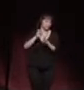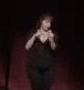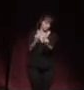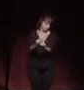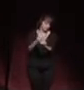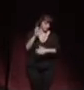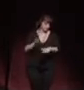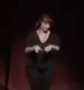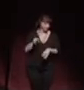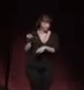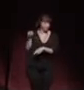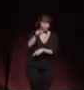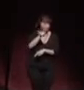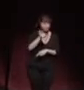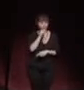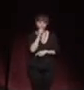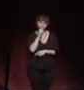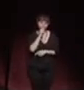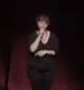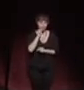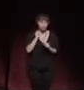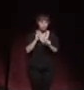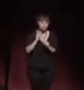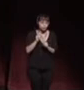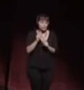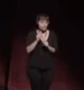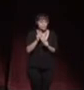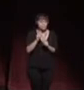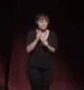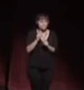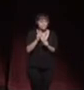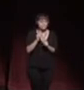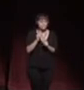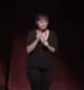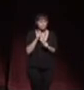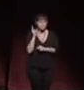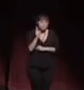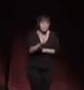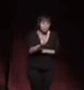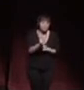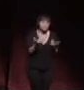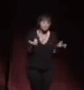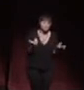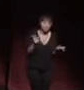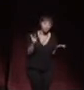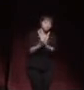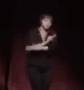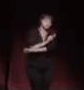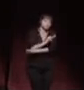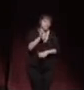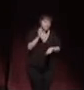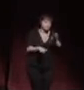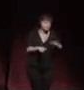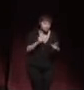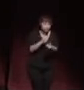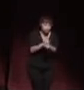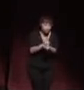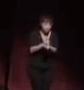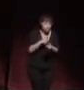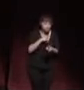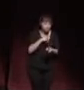às vezes eles se encontram por mera casualidade e quando se encontram, quando ocorrem coisas incríveis. Eu vou contar uma